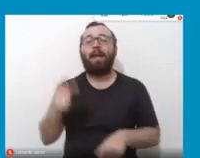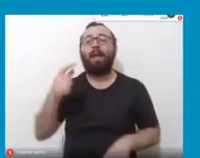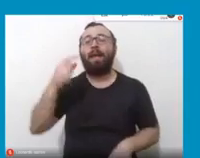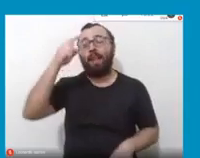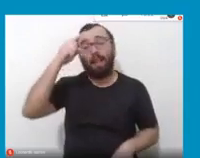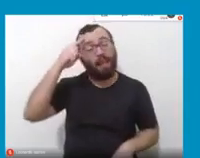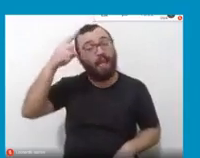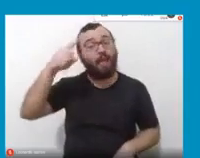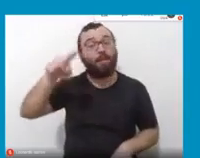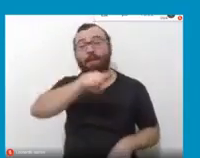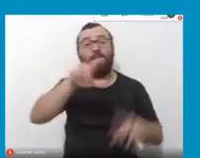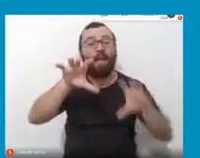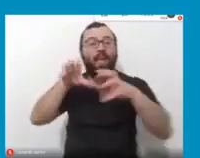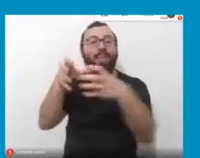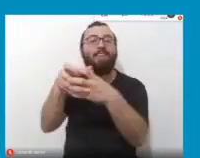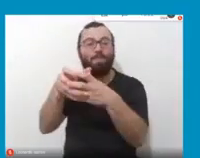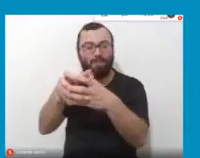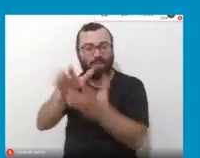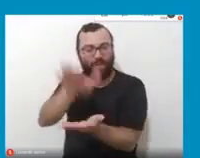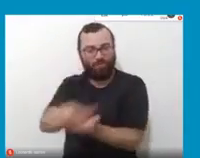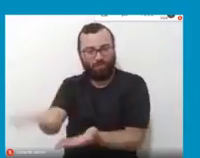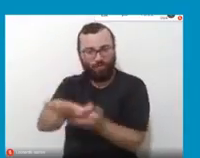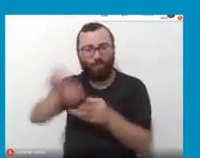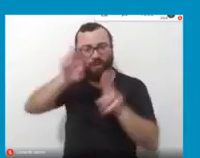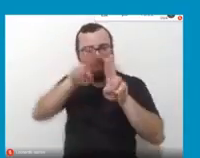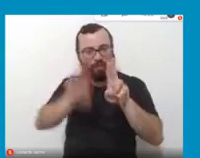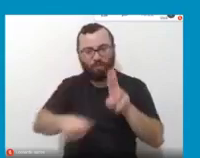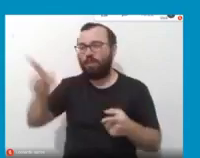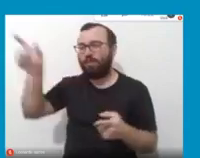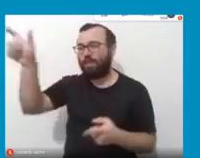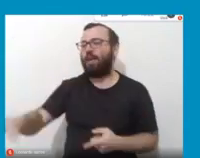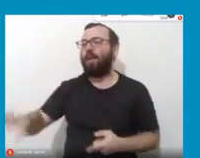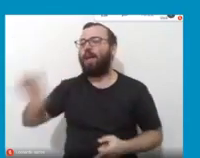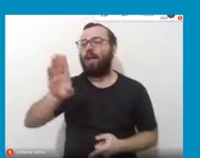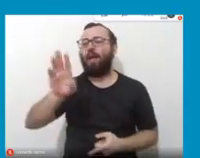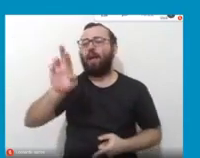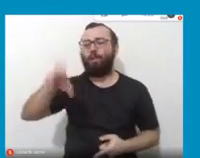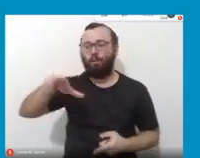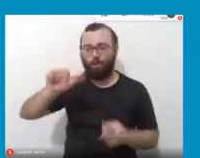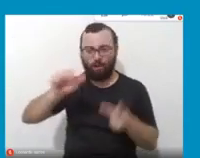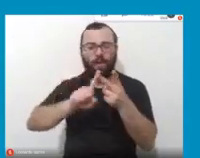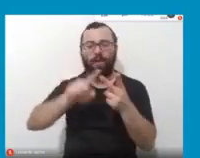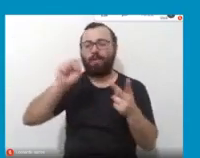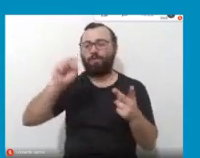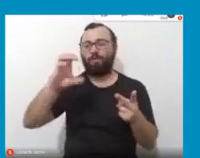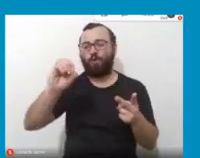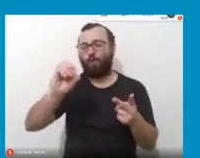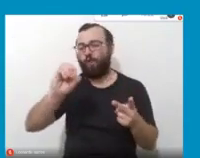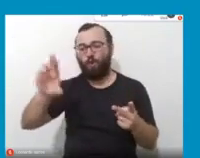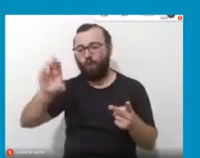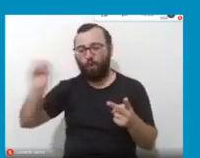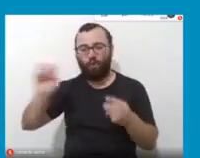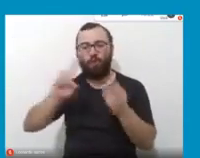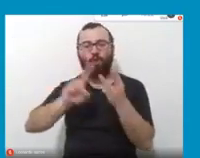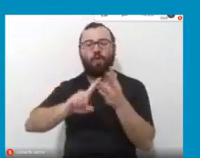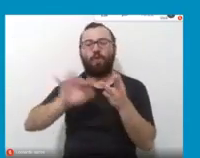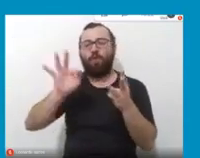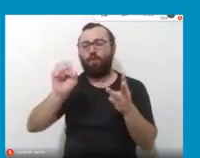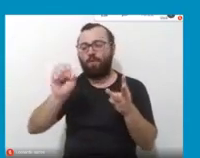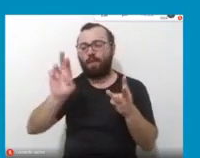a equipe da editora UFRJ, a Bruna, a Socorro, a Fernanda,